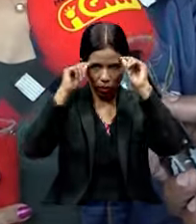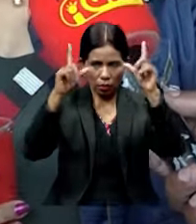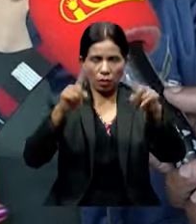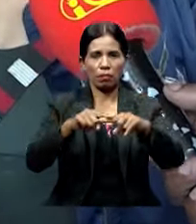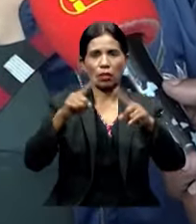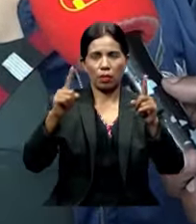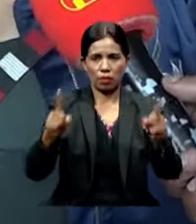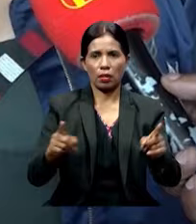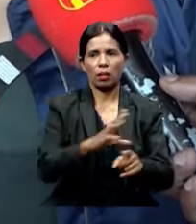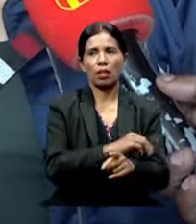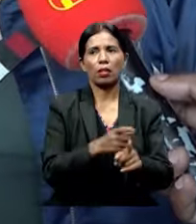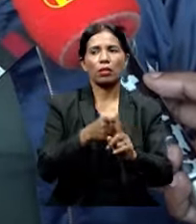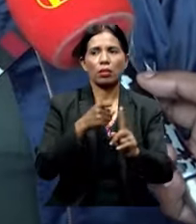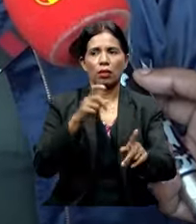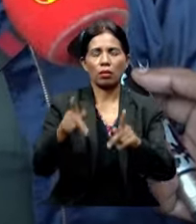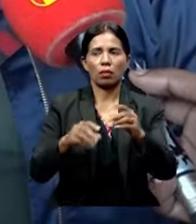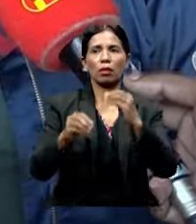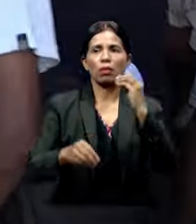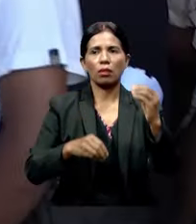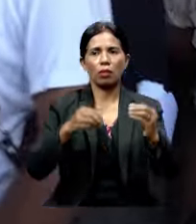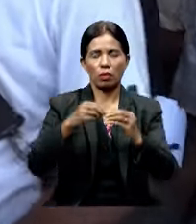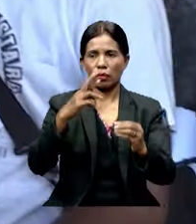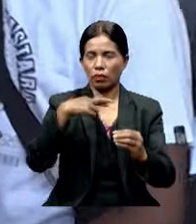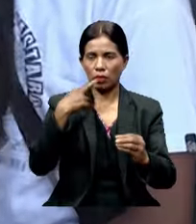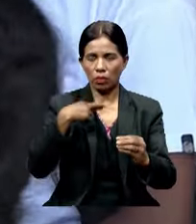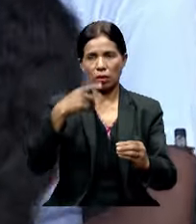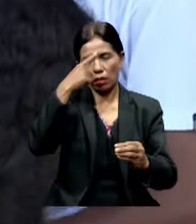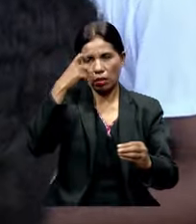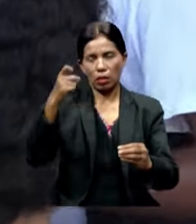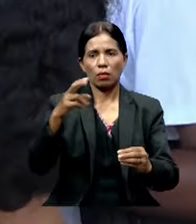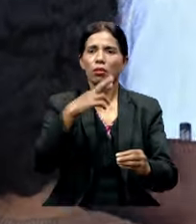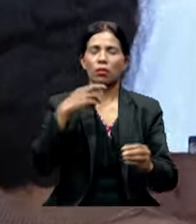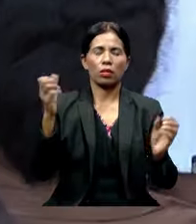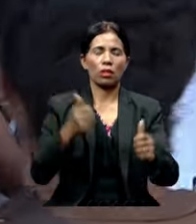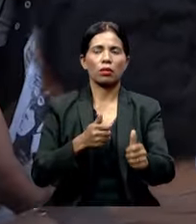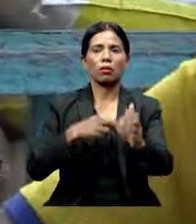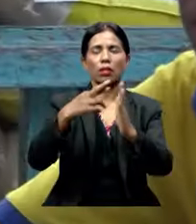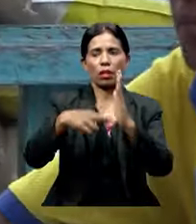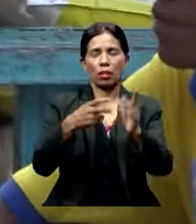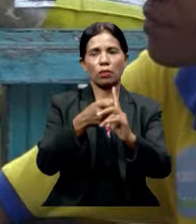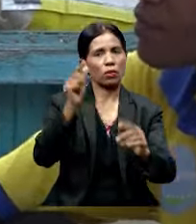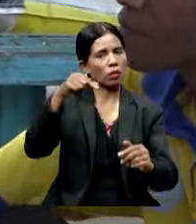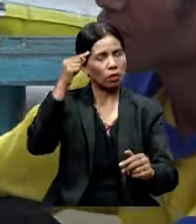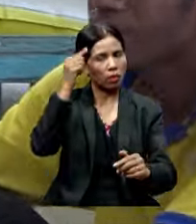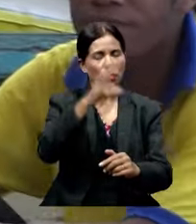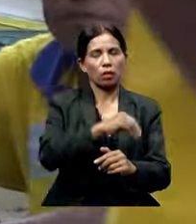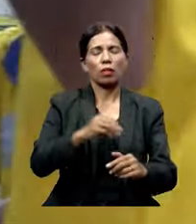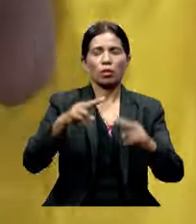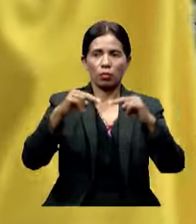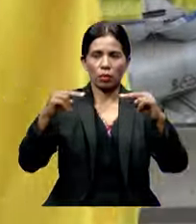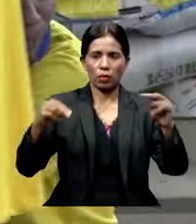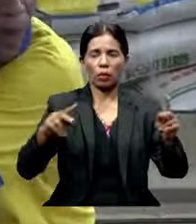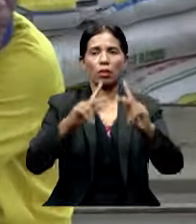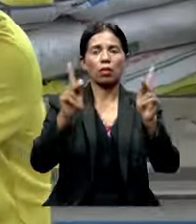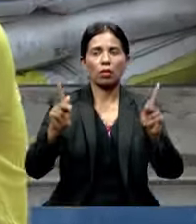ia lamenta sang barat usi komunidade relasiona ho presu fos tama considera la tuir kontrato usi governo inklui misi zati nebe loja sira